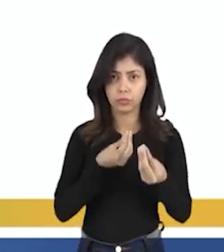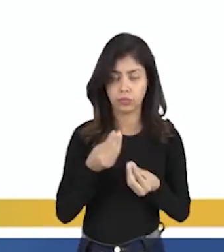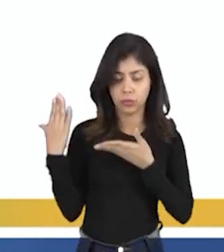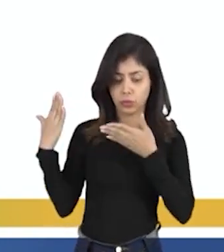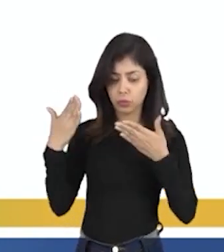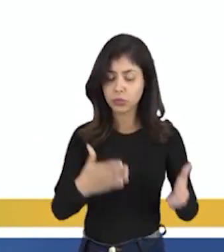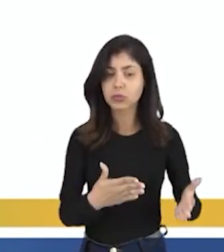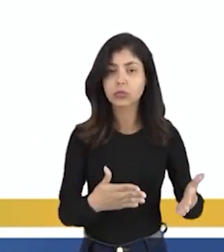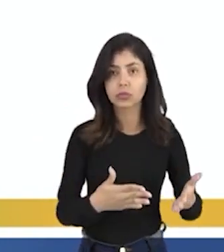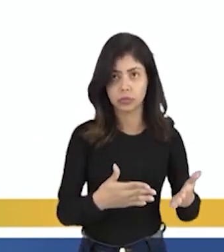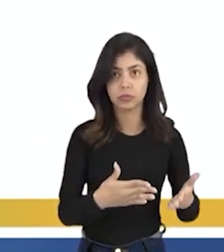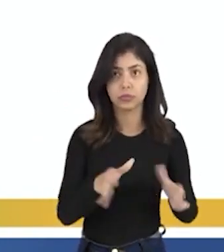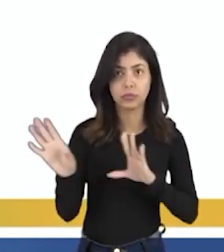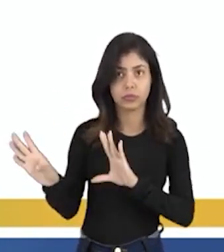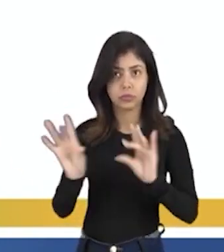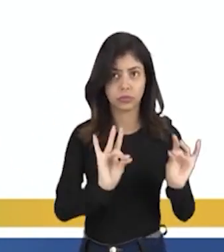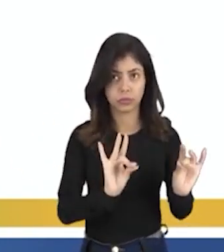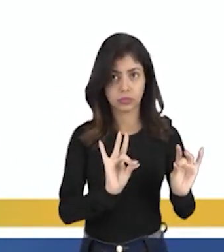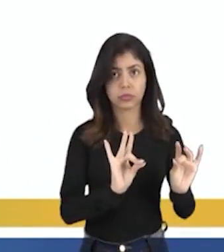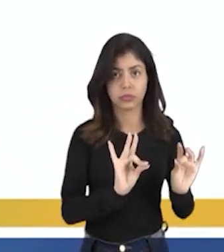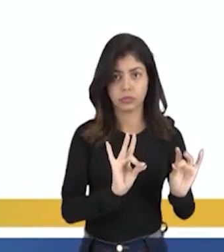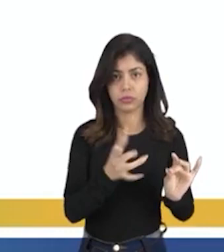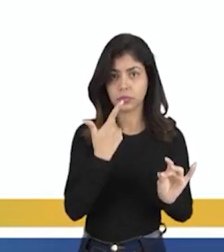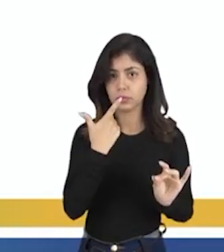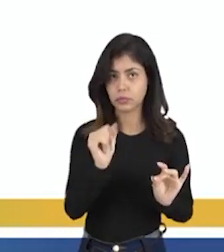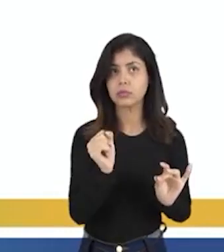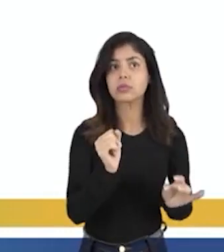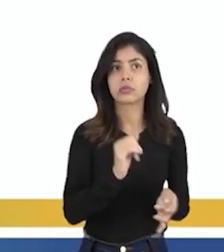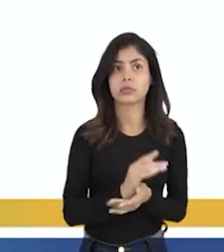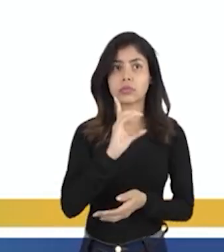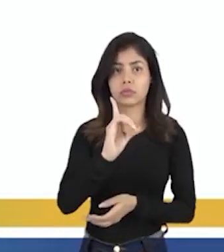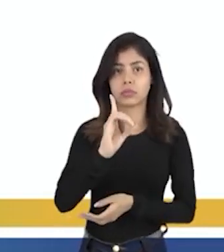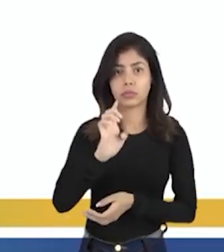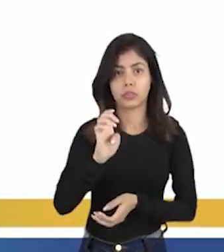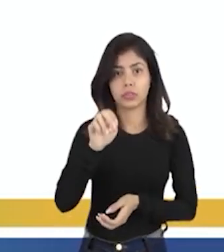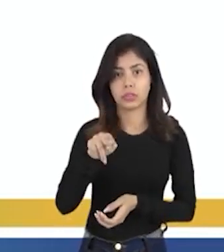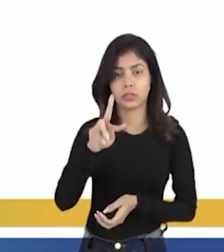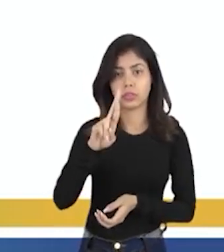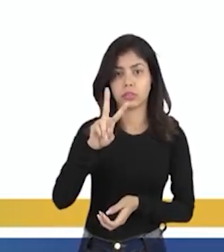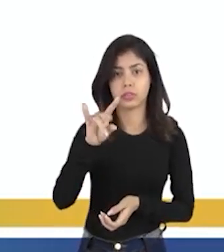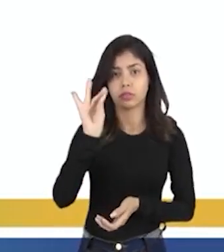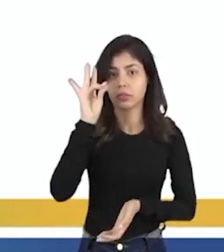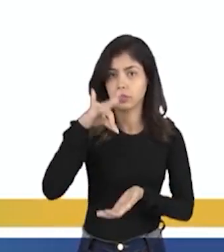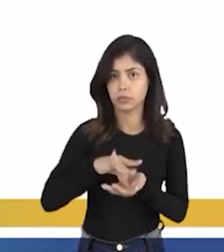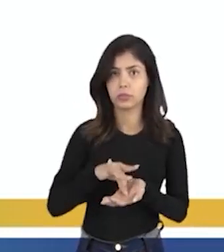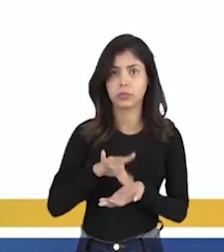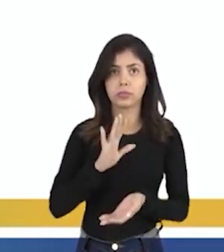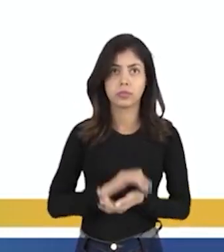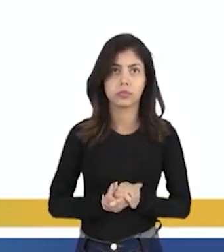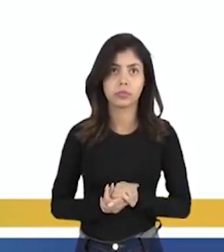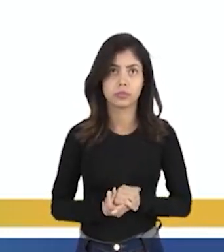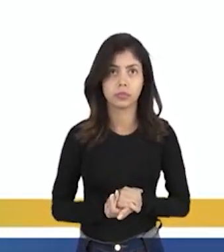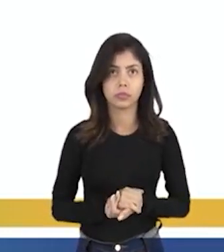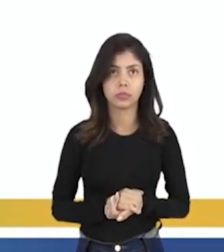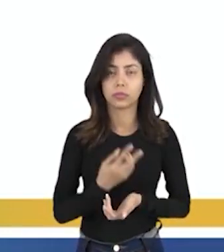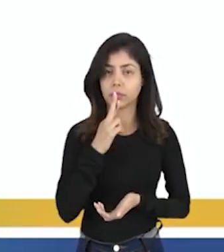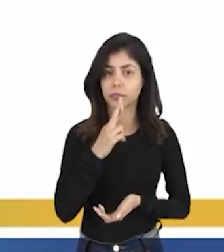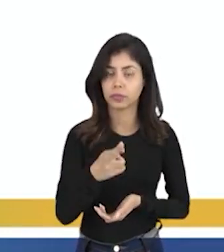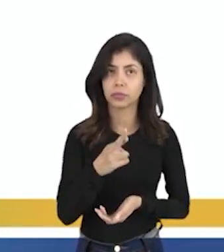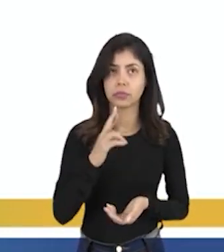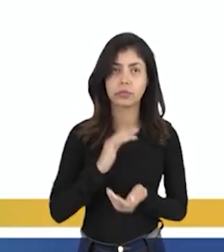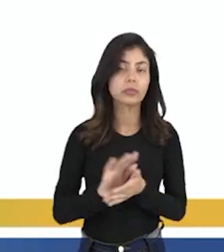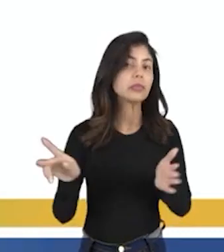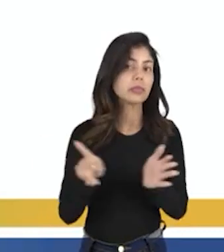sendo objetivo e trazendo a linguagem denotativa, ou seja, real. Então, a